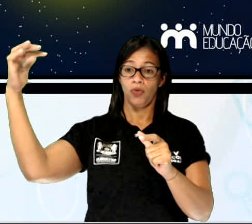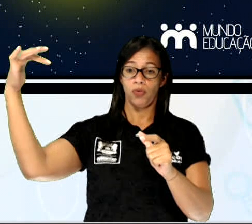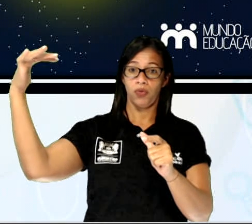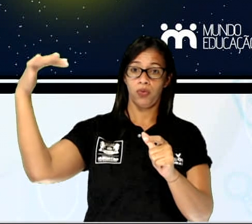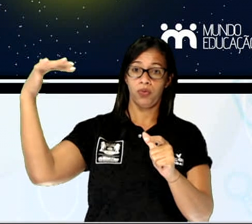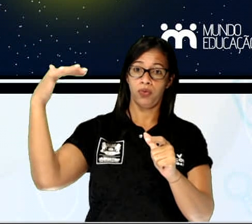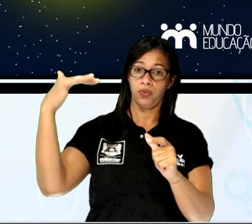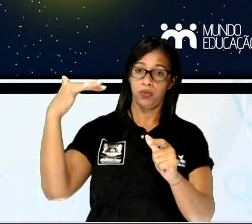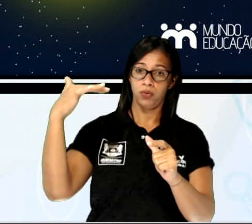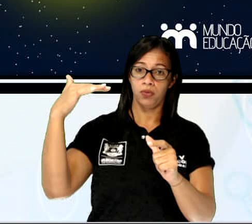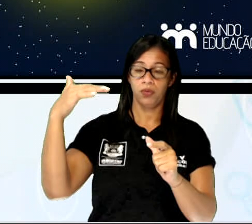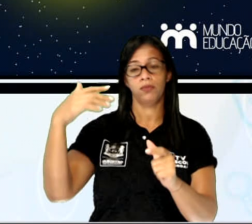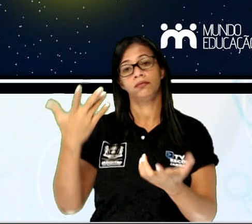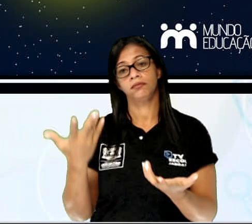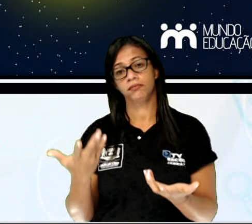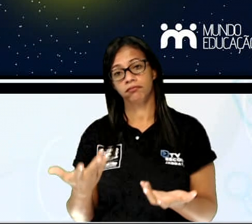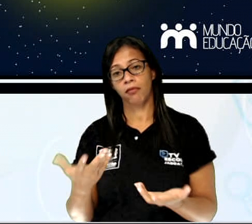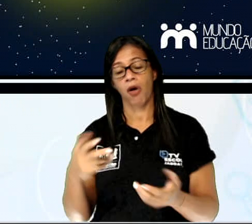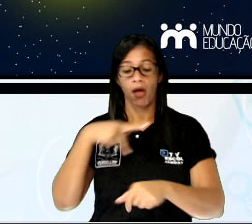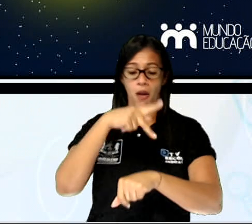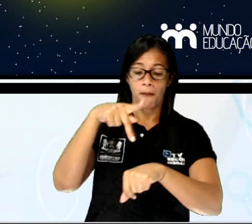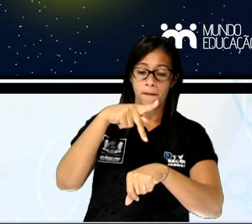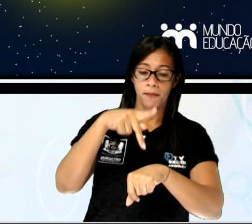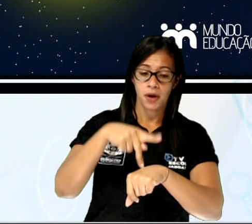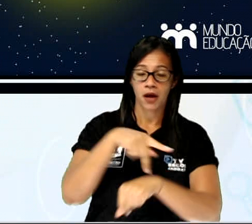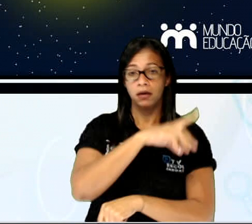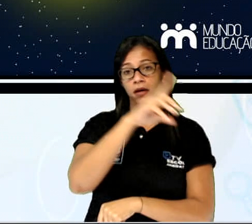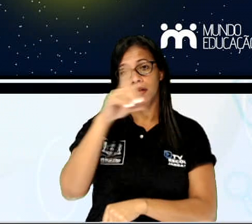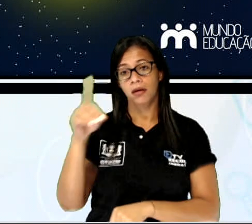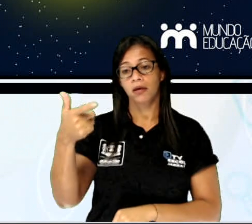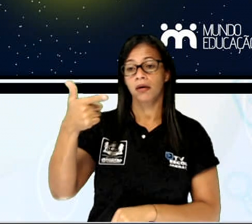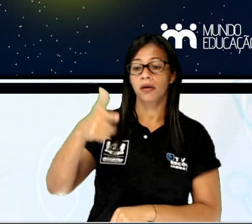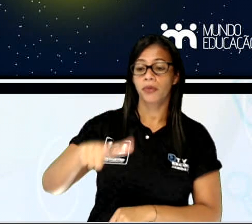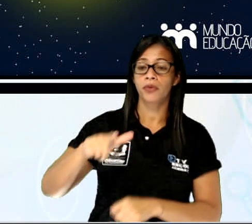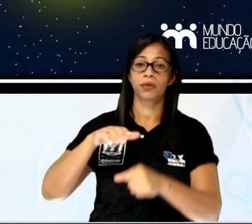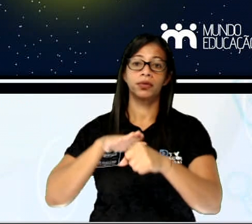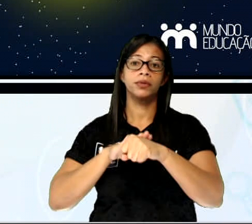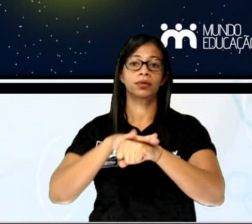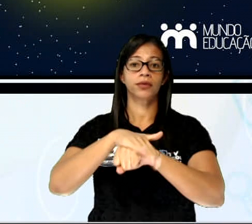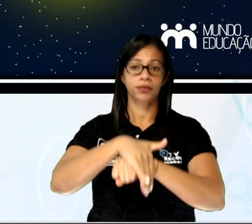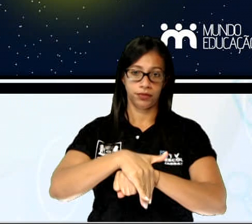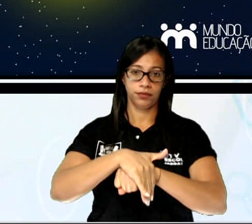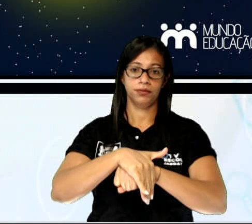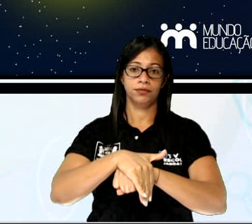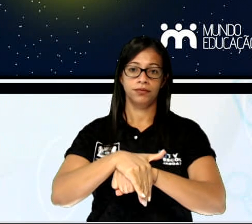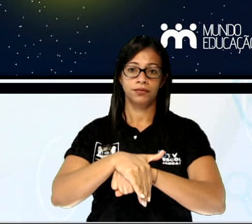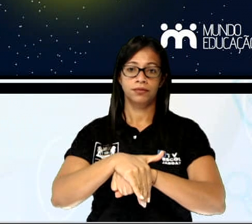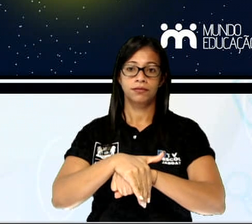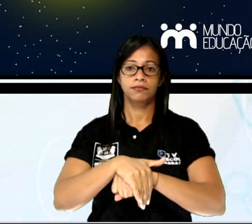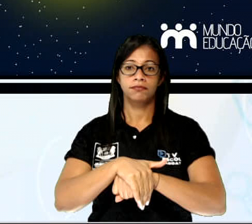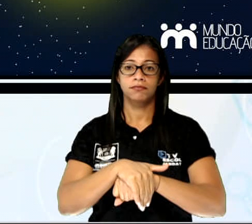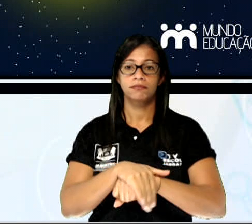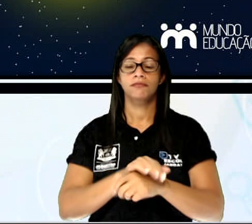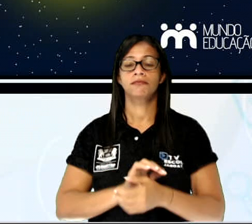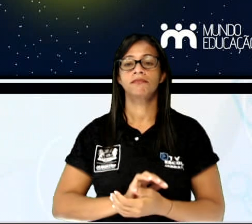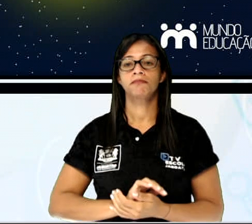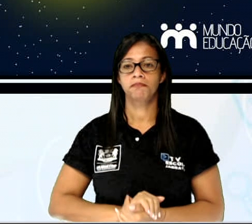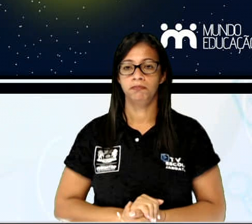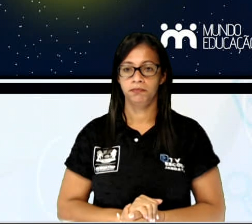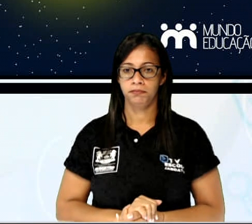no outro país vai ser noite. Então esse é um movimento que chamamos de movimento aparente do